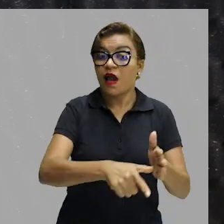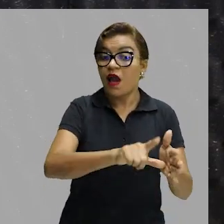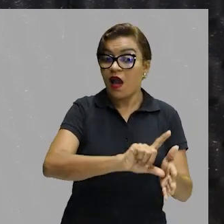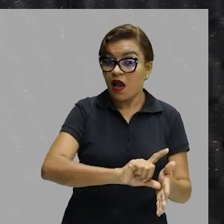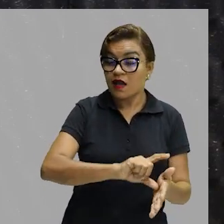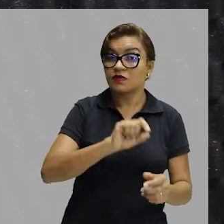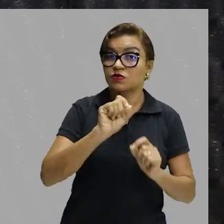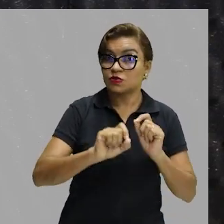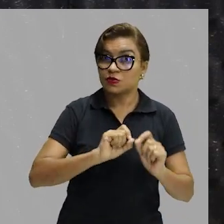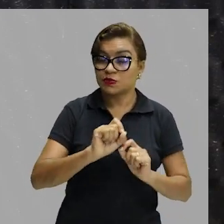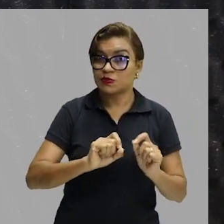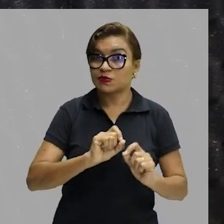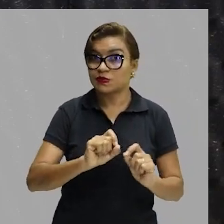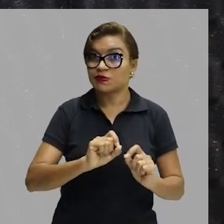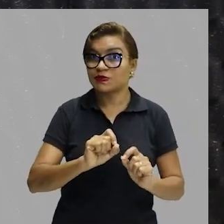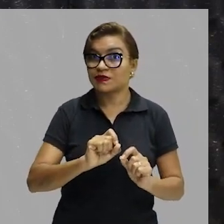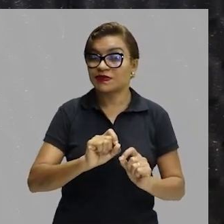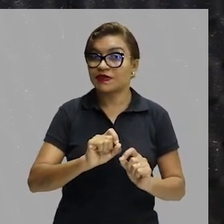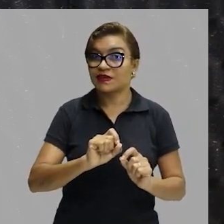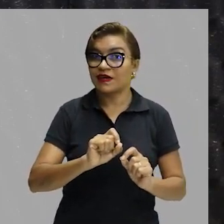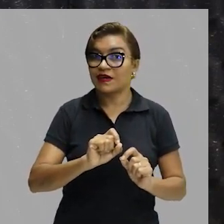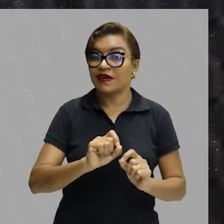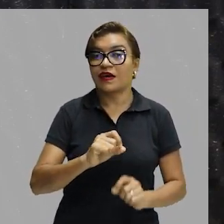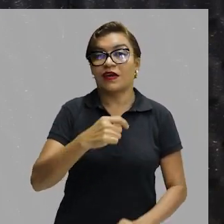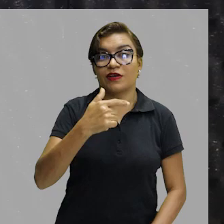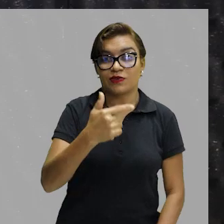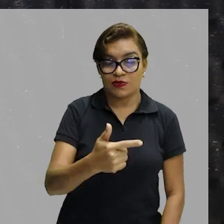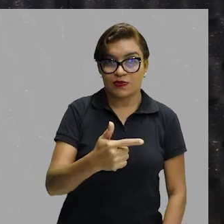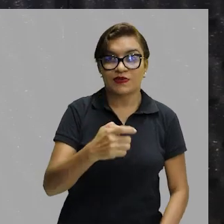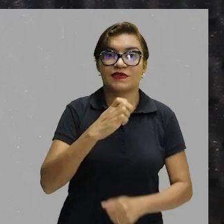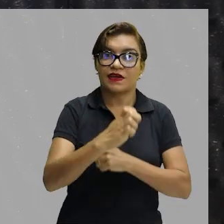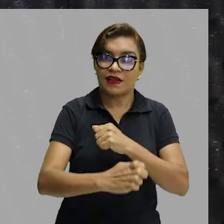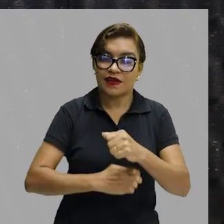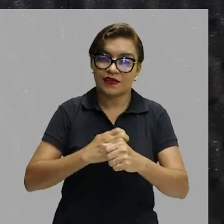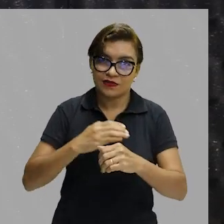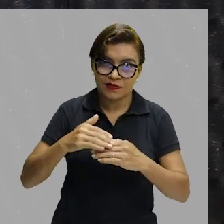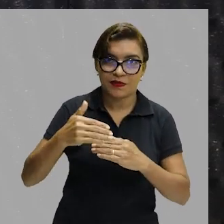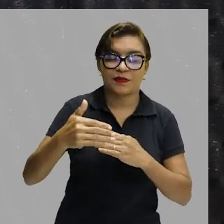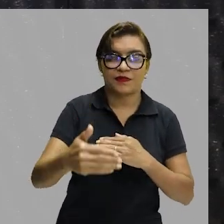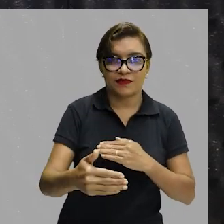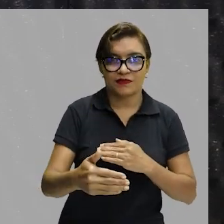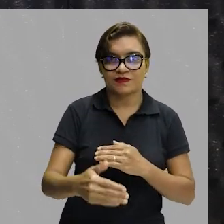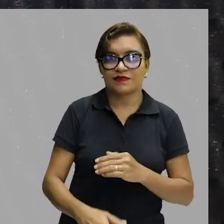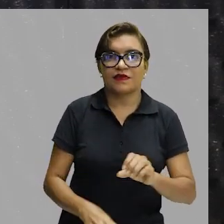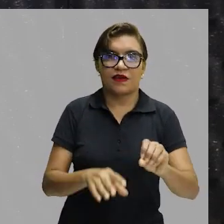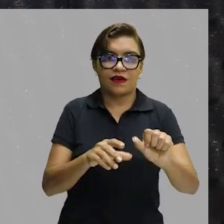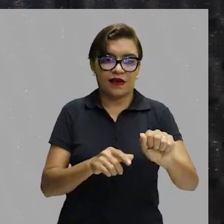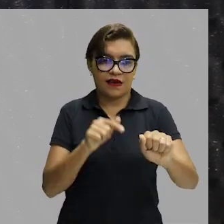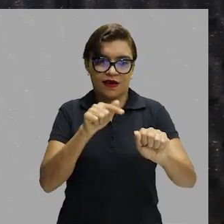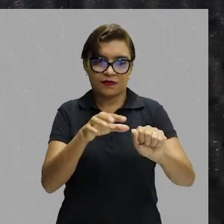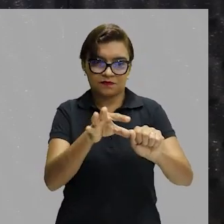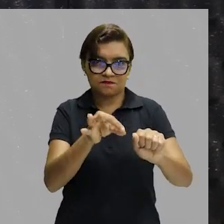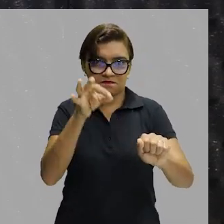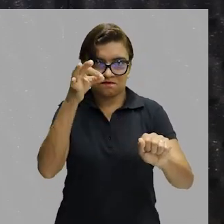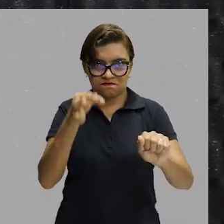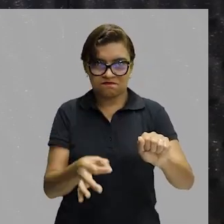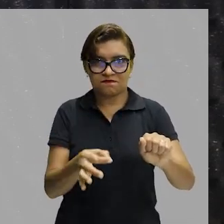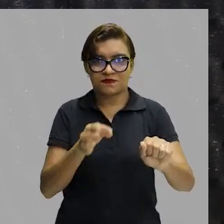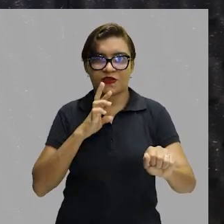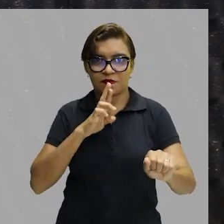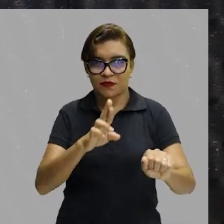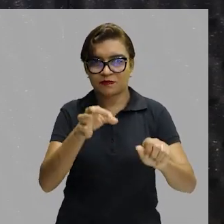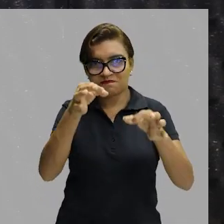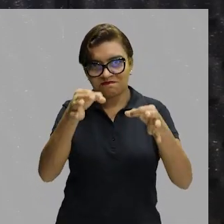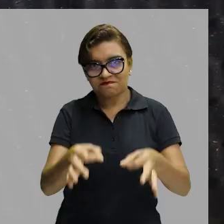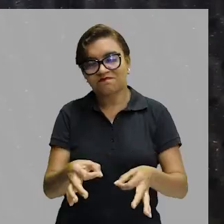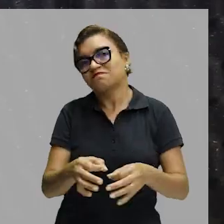família 6A, 2 elétrons depois, família 2A, letra A. Ok, turma? Vamos